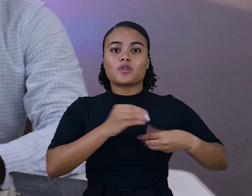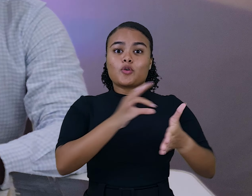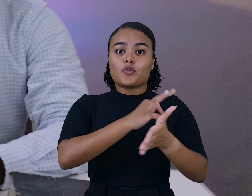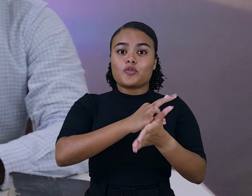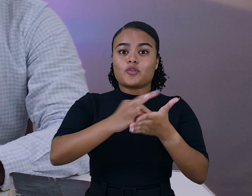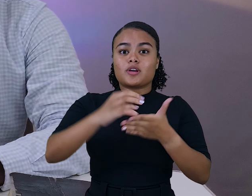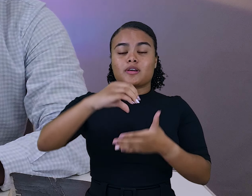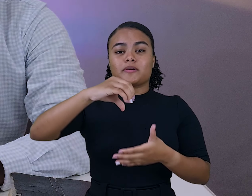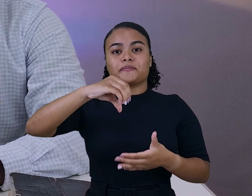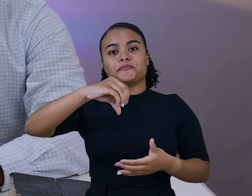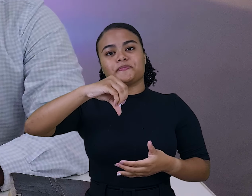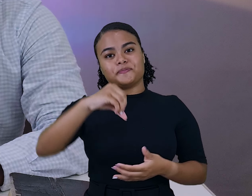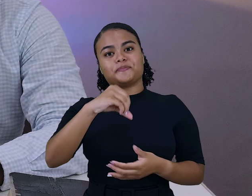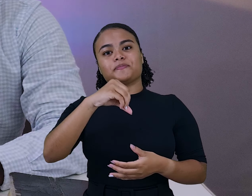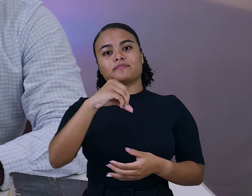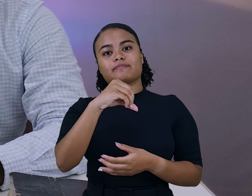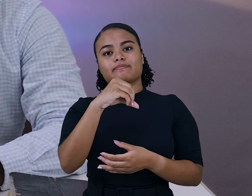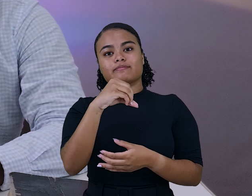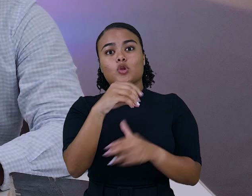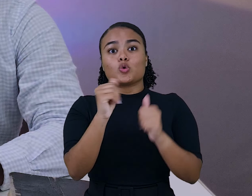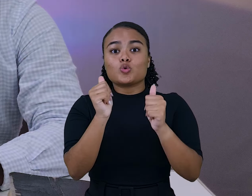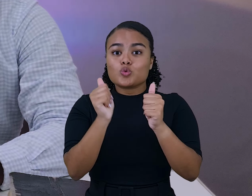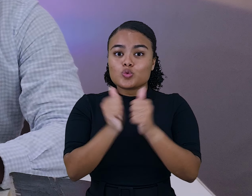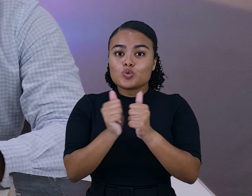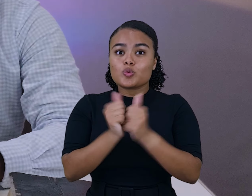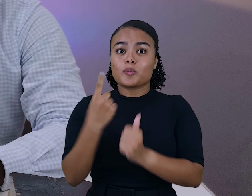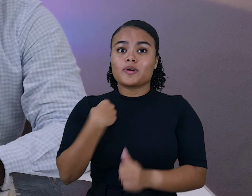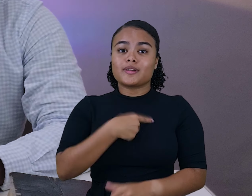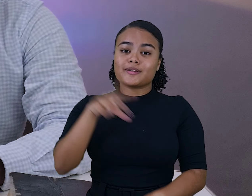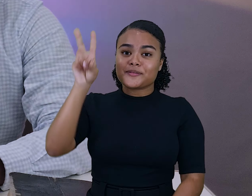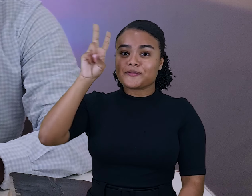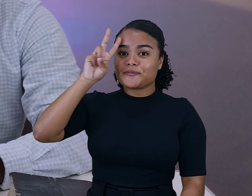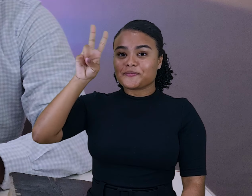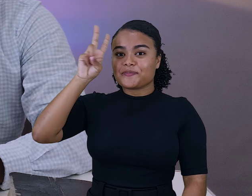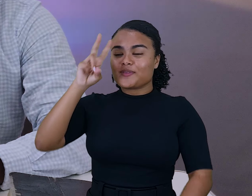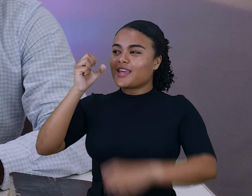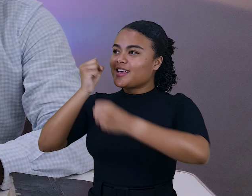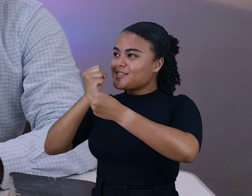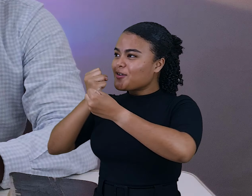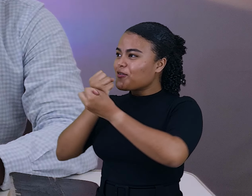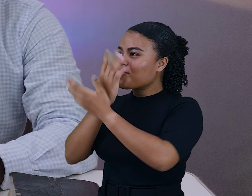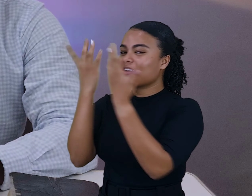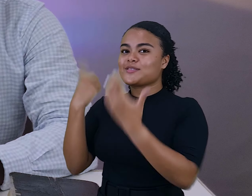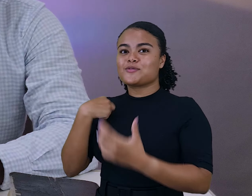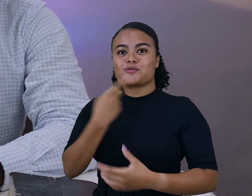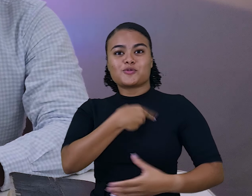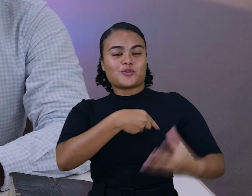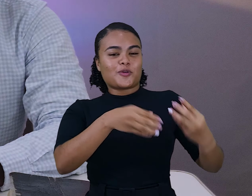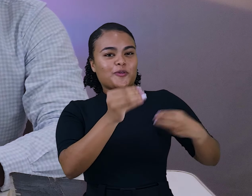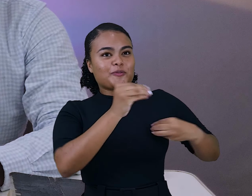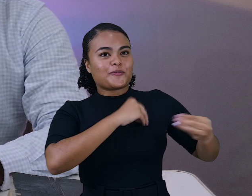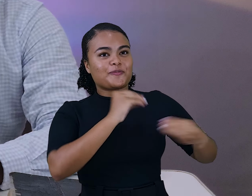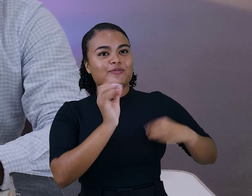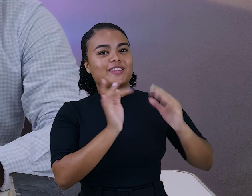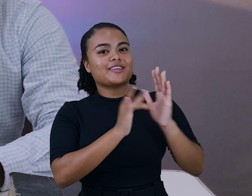versículo 9, eu destaco e encerro com ele, vai nos lembrar que se confessarmos os nossos